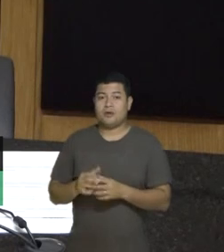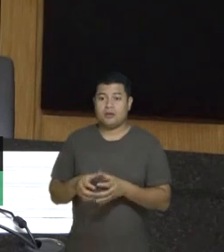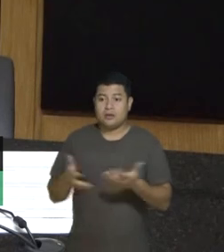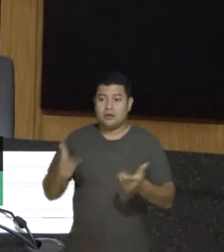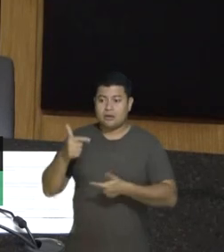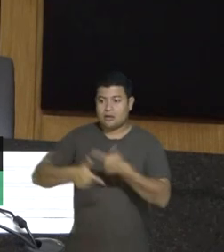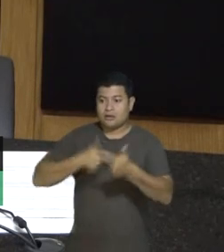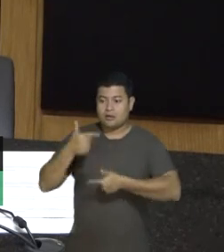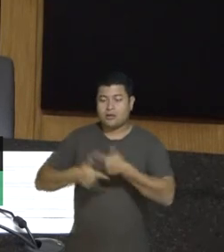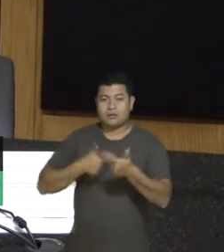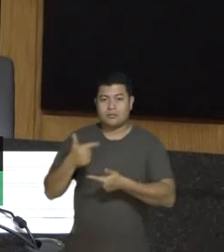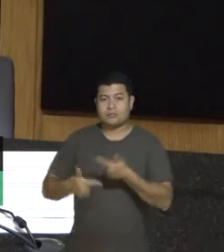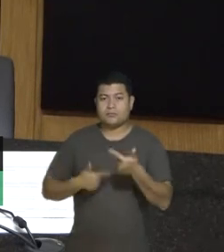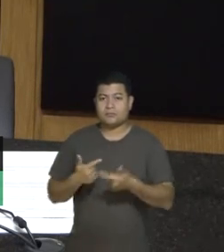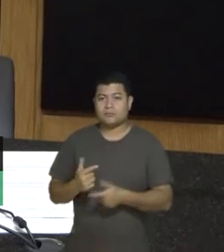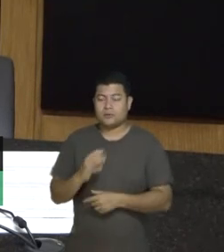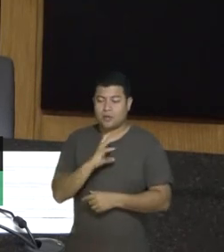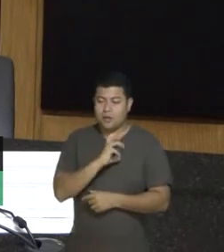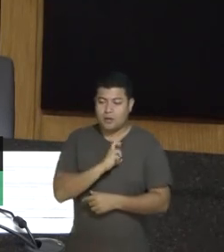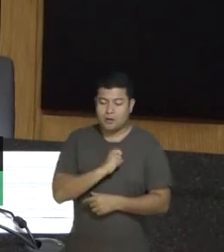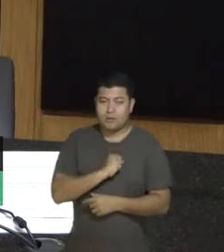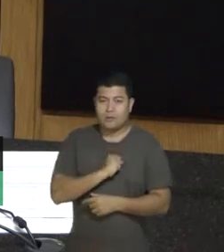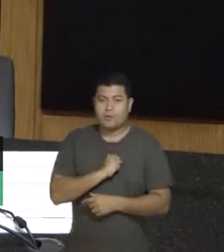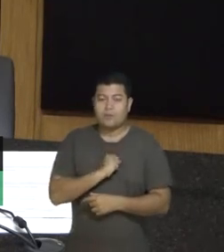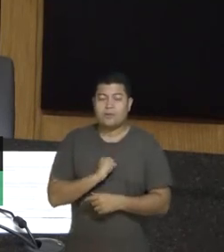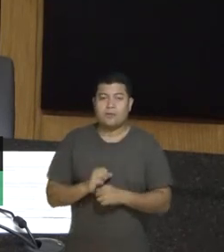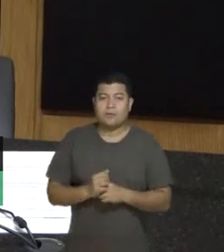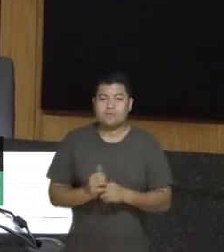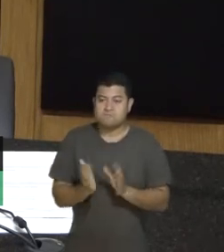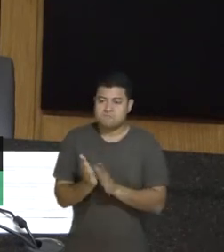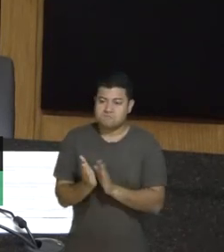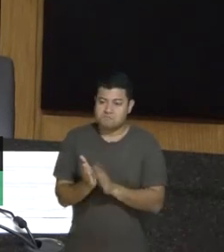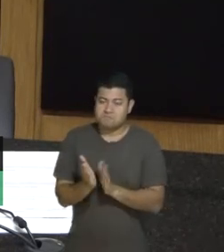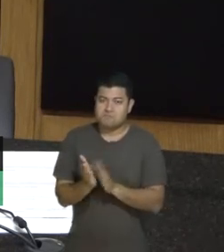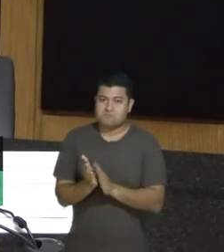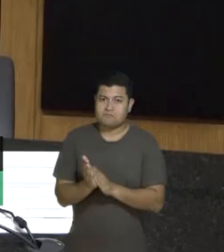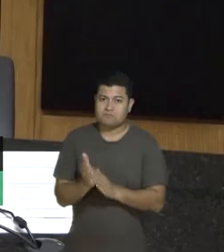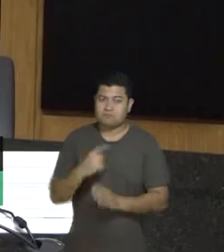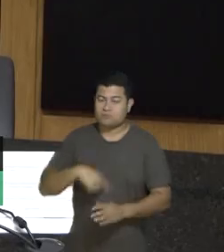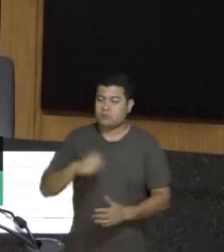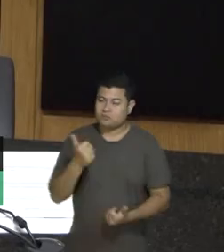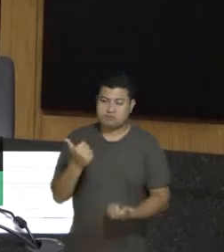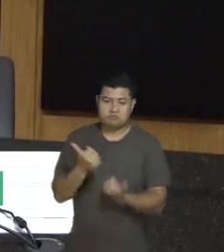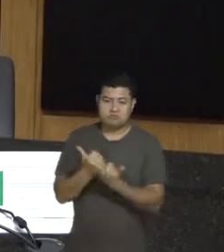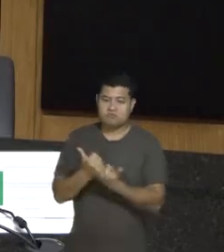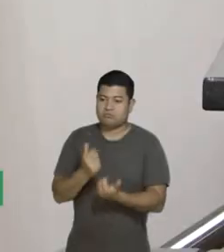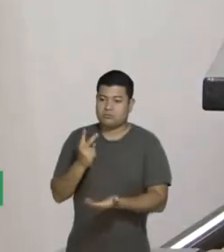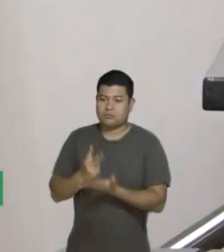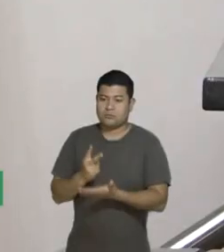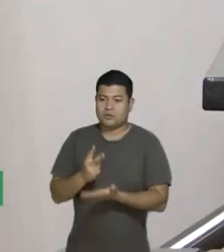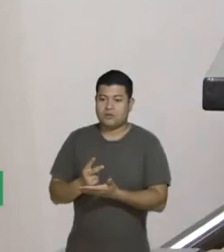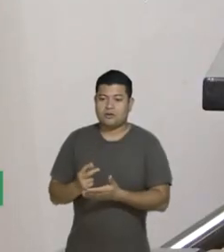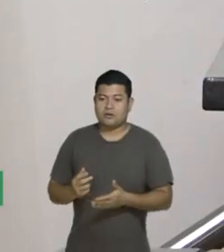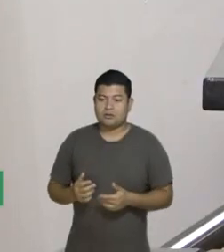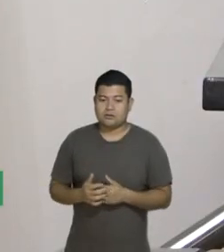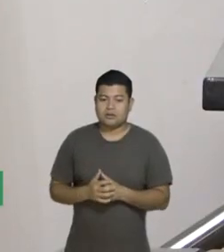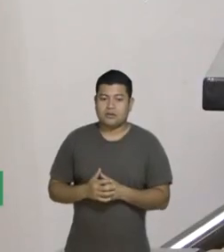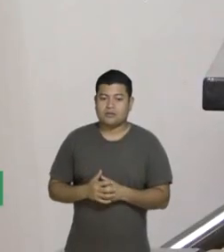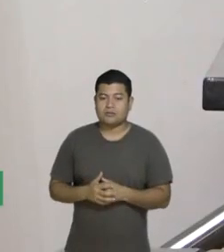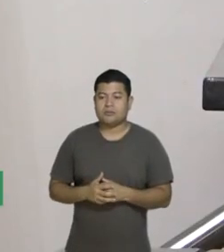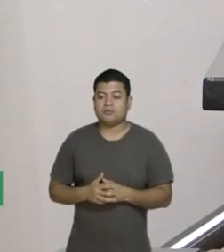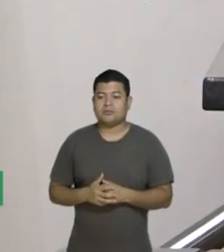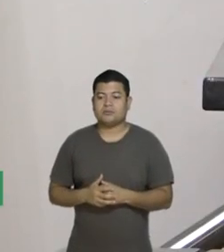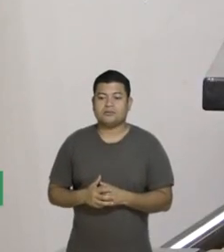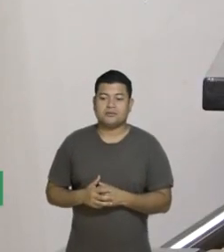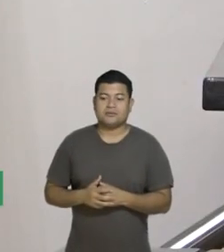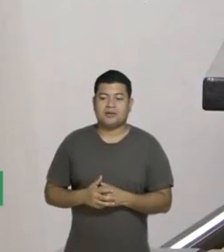fez e pelo amor que o senhor tem à sua terra. Parabéns e conte sempre conosco. Obrigado. Obrigado, deputado Antídio. Obrigado, deputado Carlos Humberto. É,